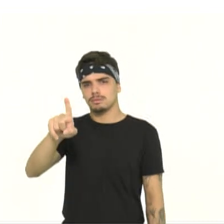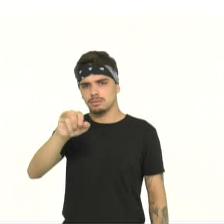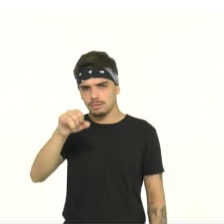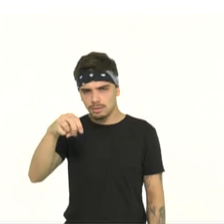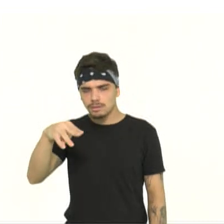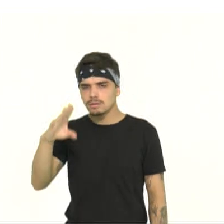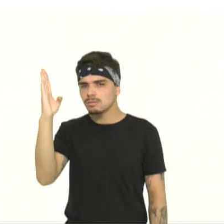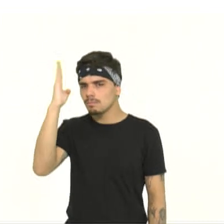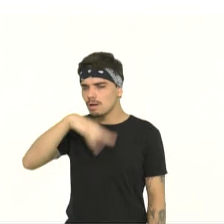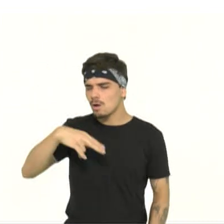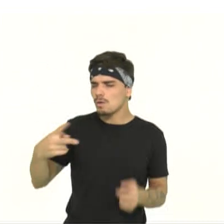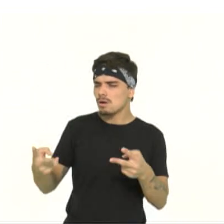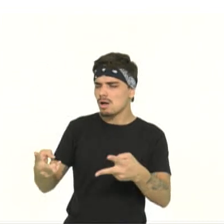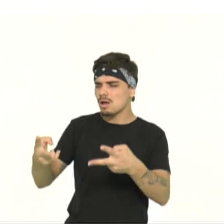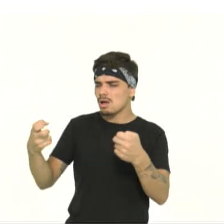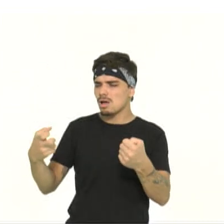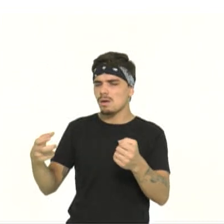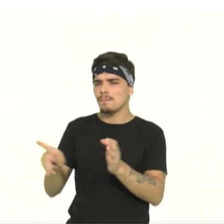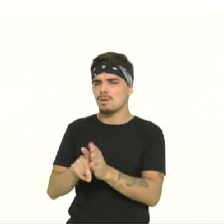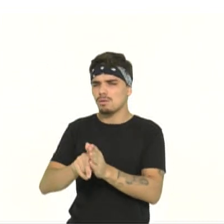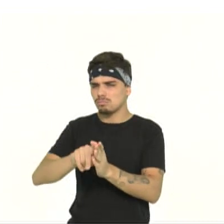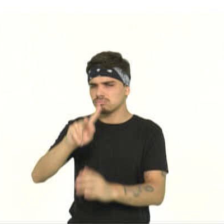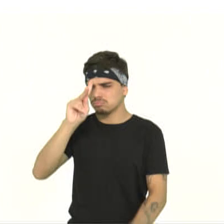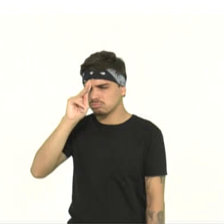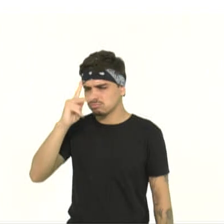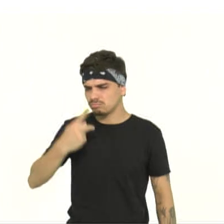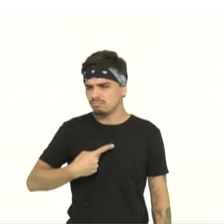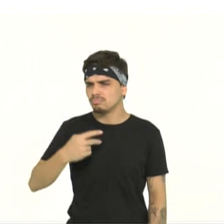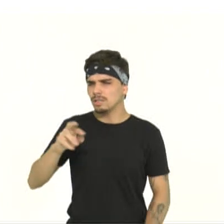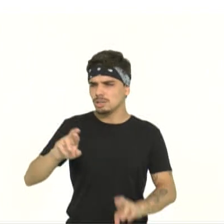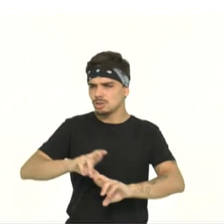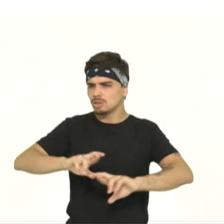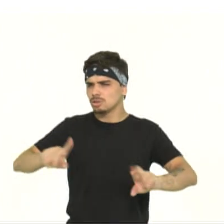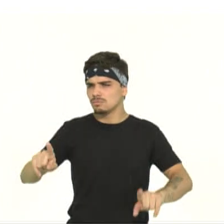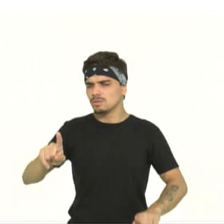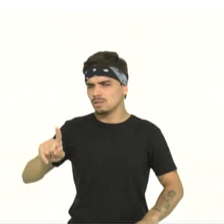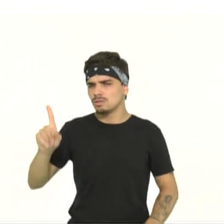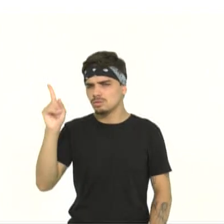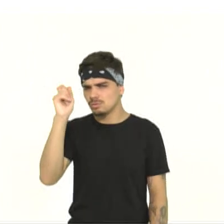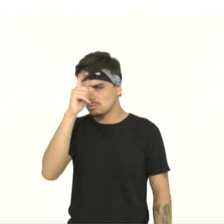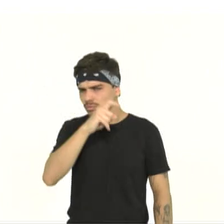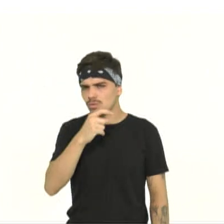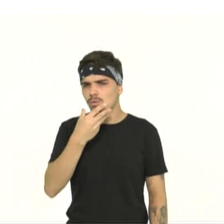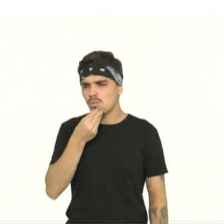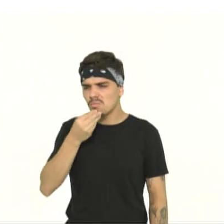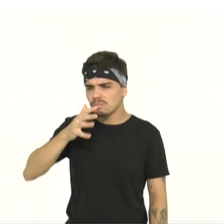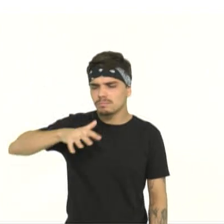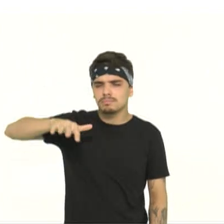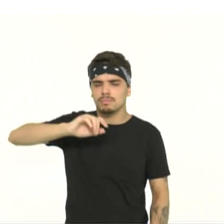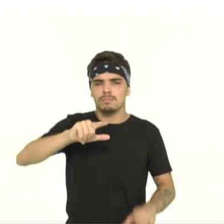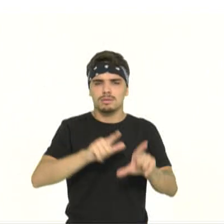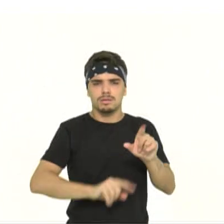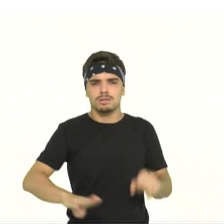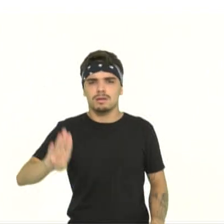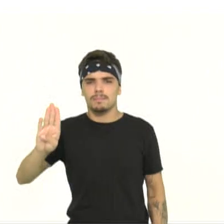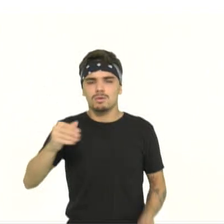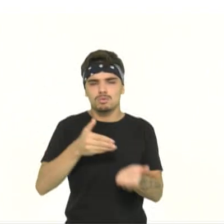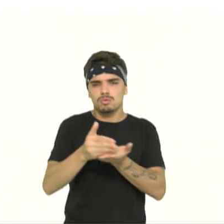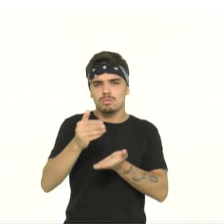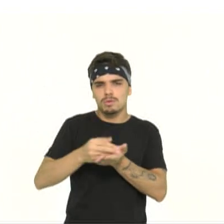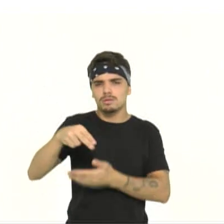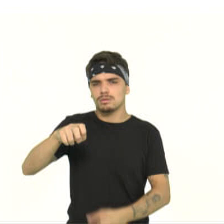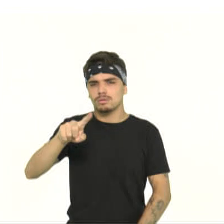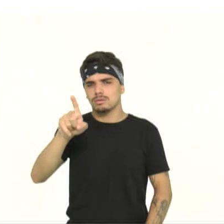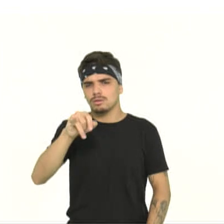como algo excêntrico, raro entre os homens. Ou B. No contexto do nazismo, o mal é identificado como algo